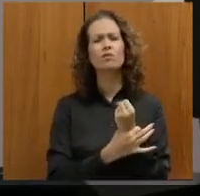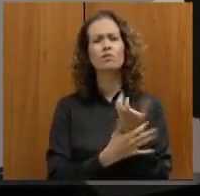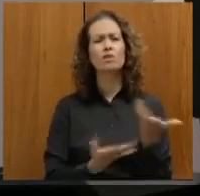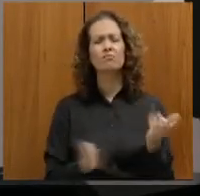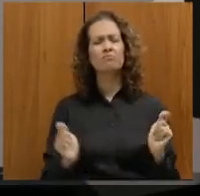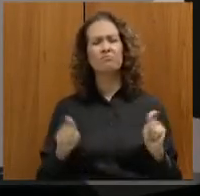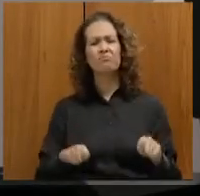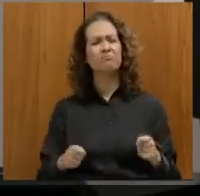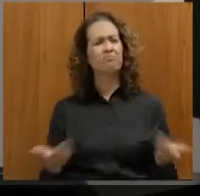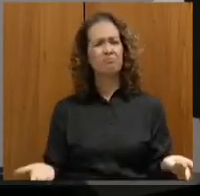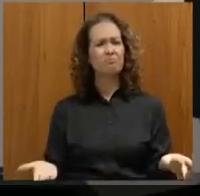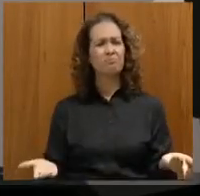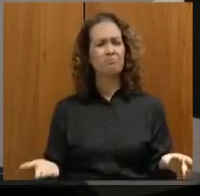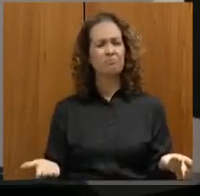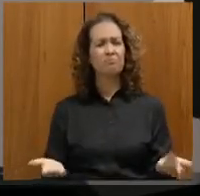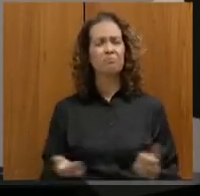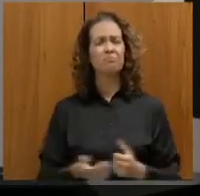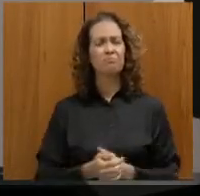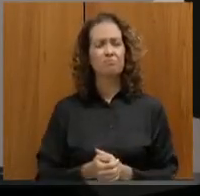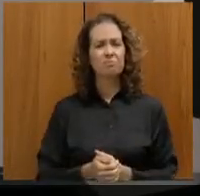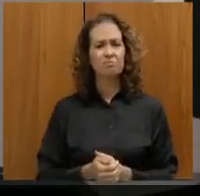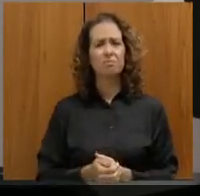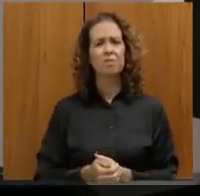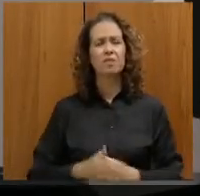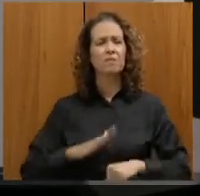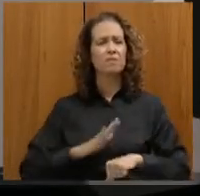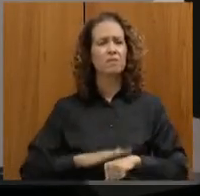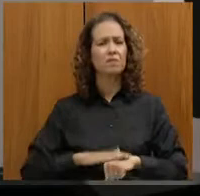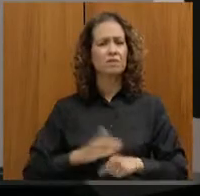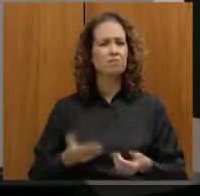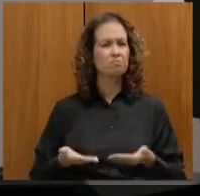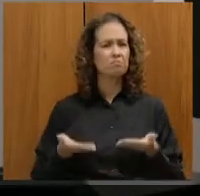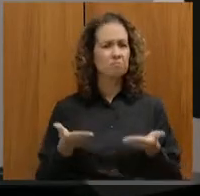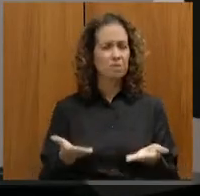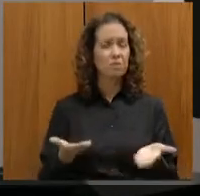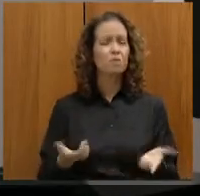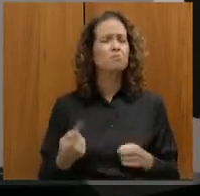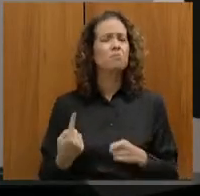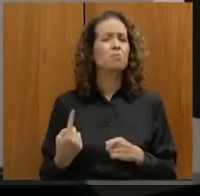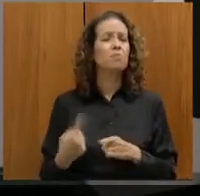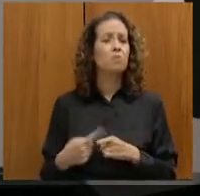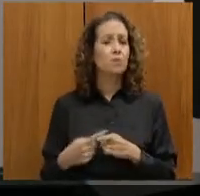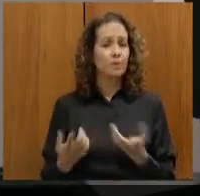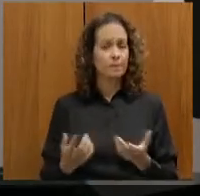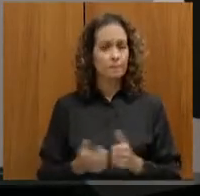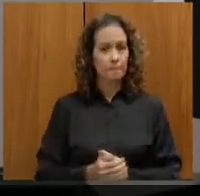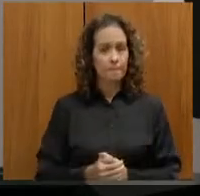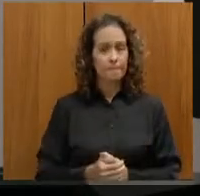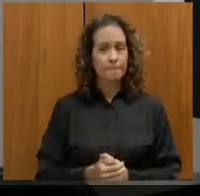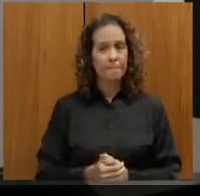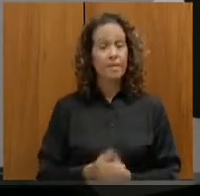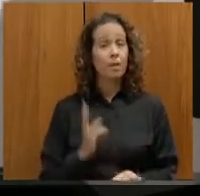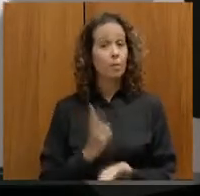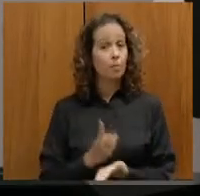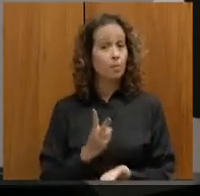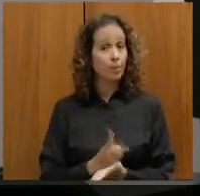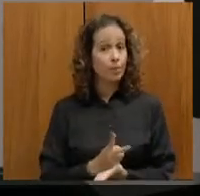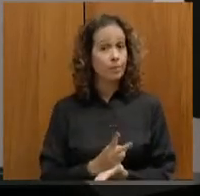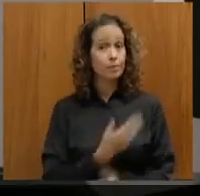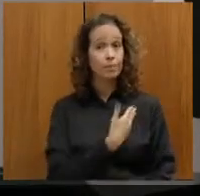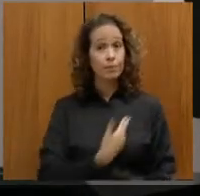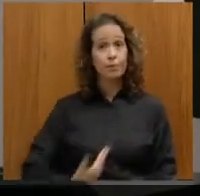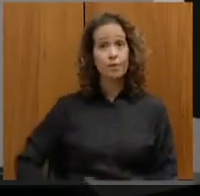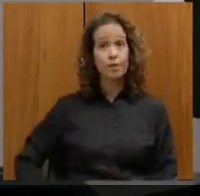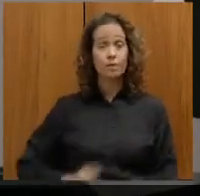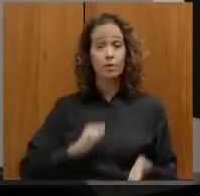nenhuma nenhuma que vai fazer esse Contorno jurídico sabe porque esse mesmo governo assinou